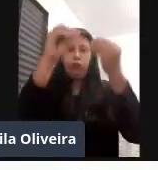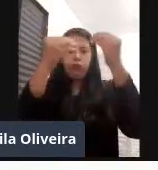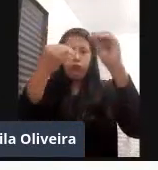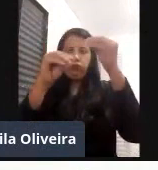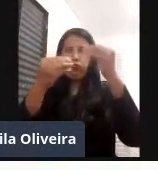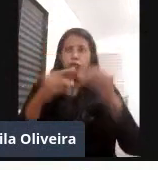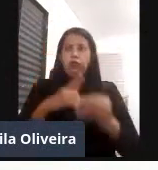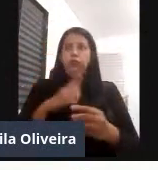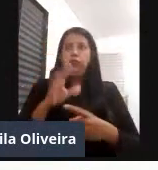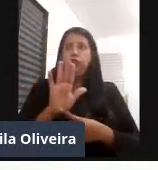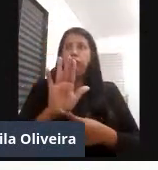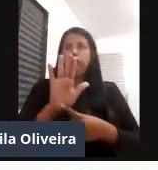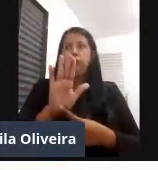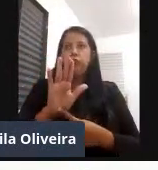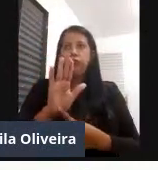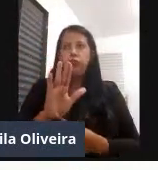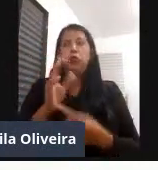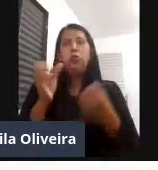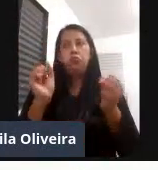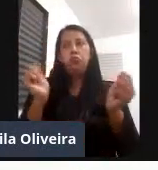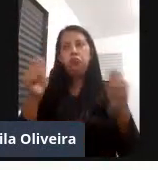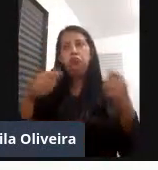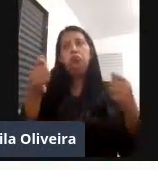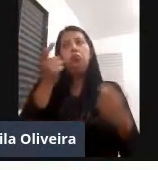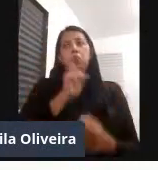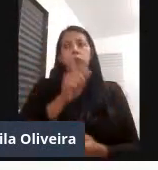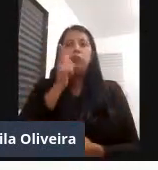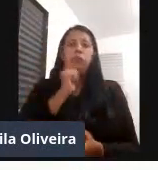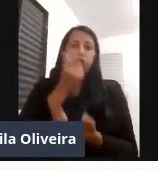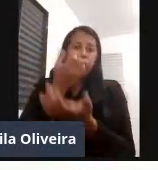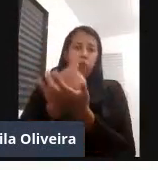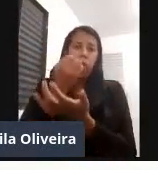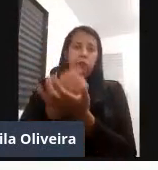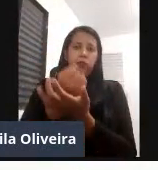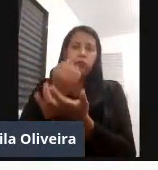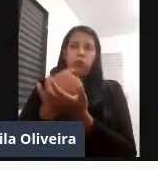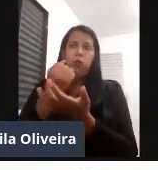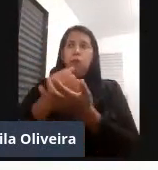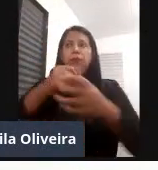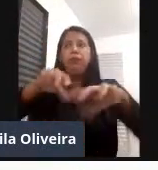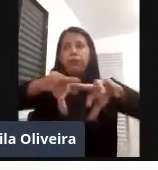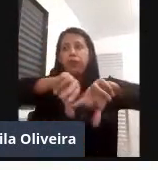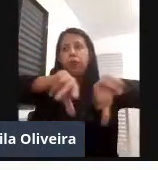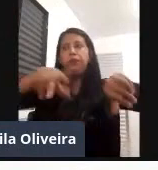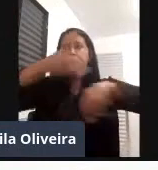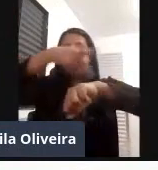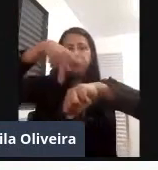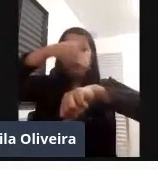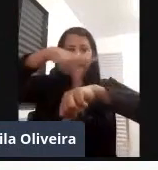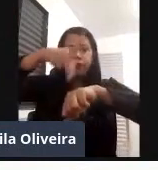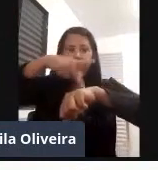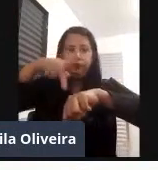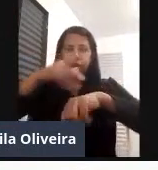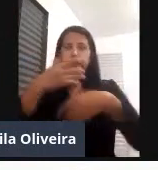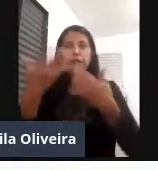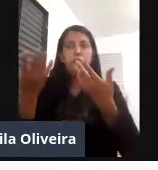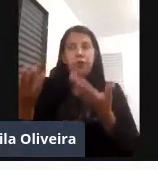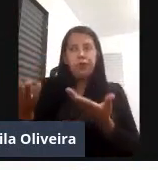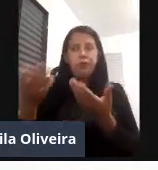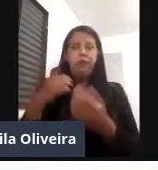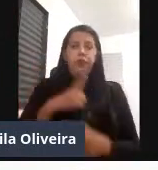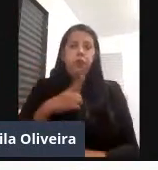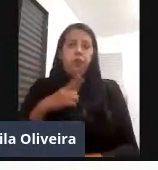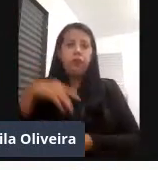ela recupera, né? Então, a gente tem aqui vários países, né, que disponibilizam os seus dados e a Cielo